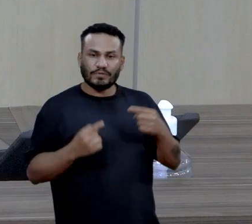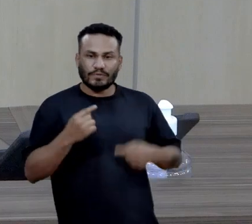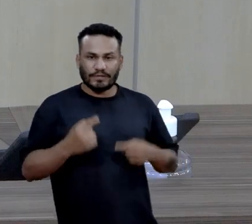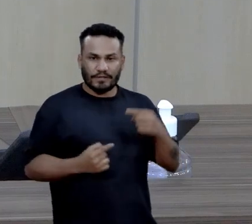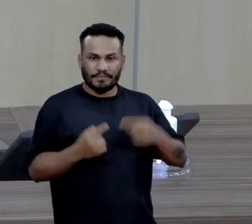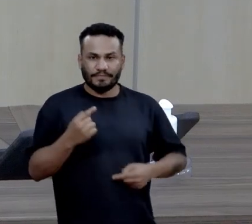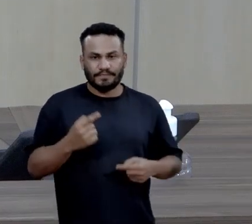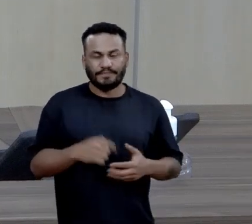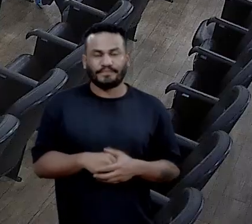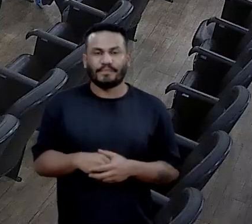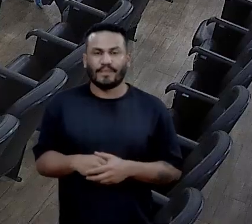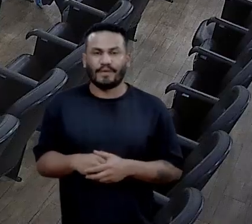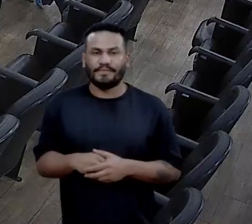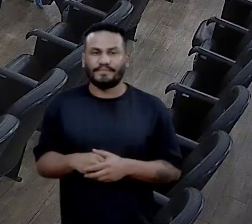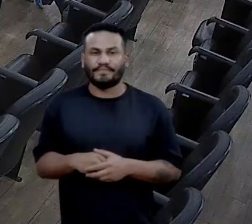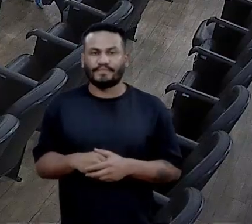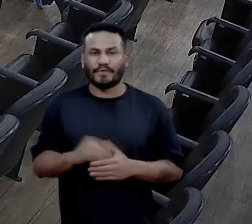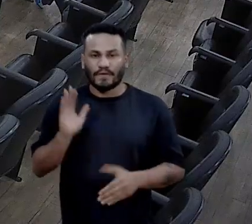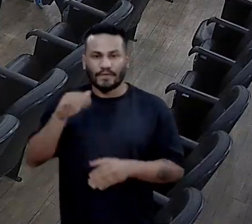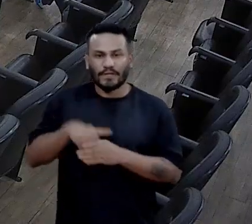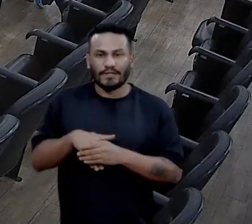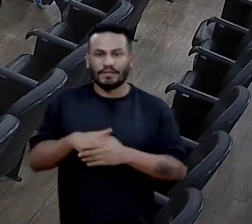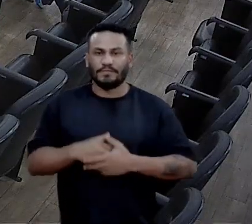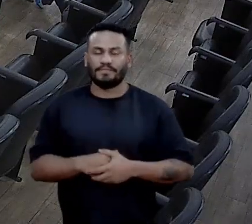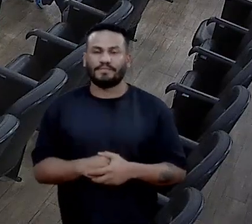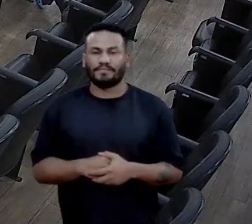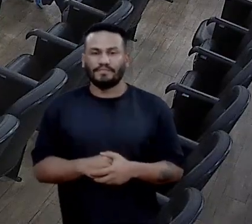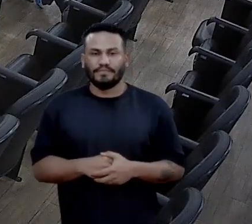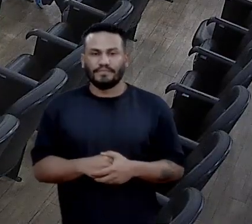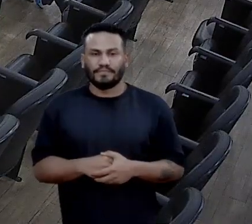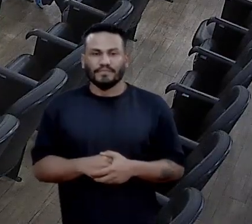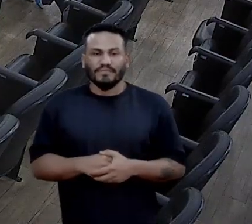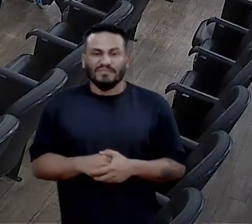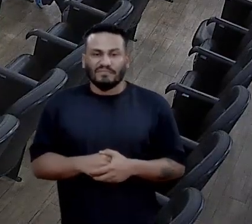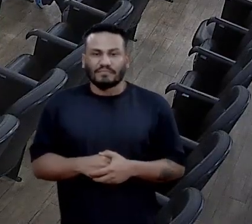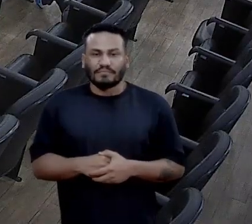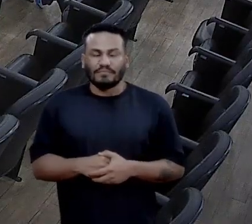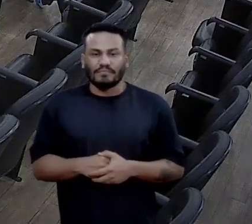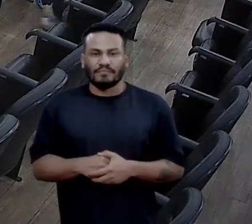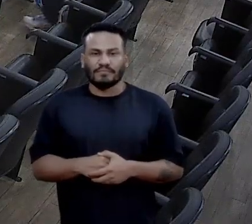discussão, em votação.